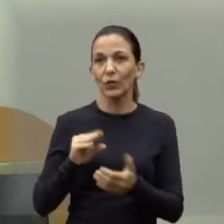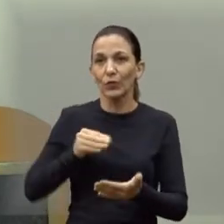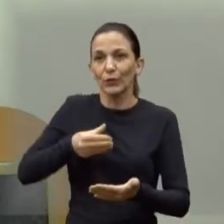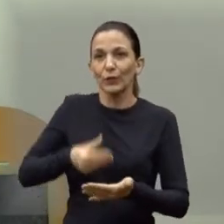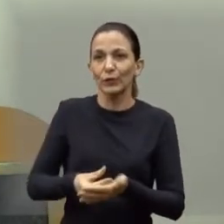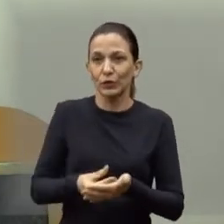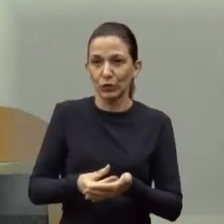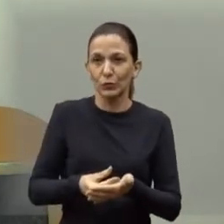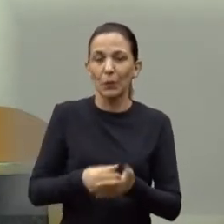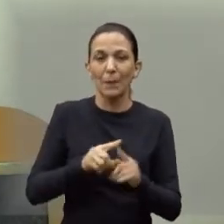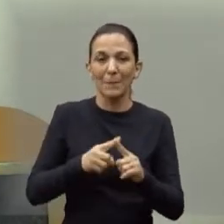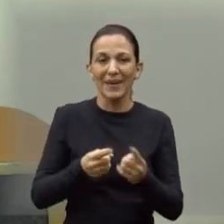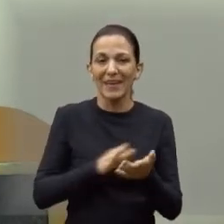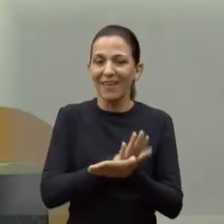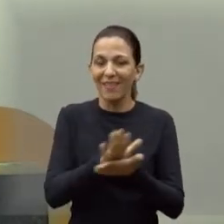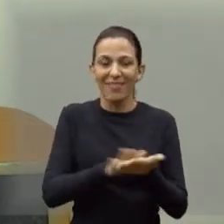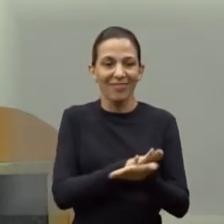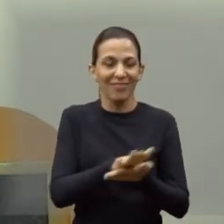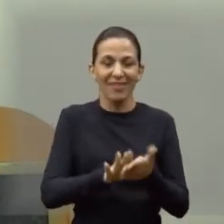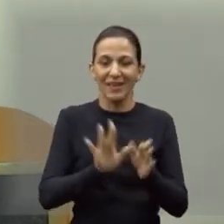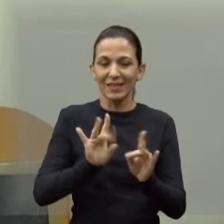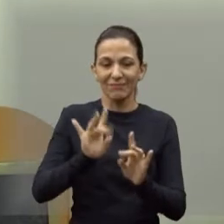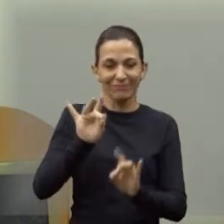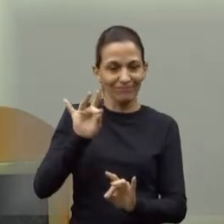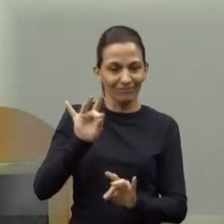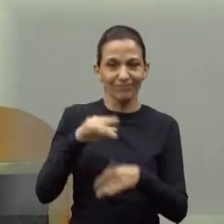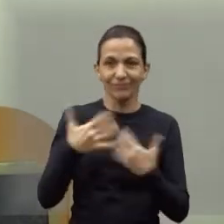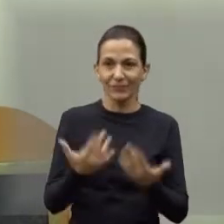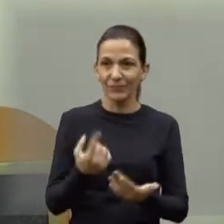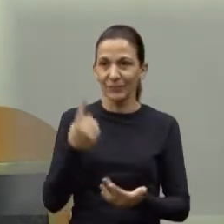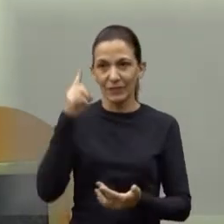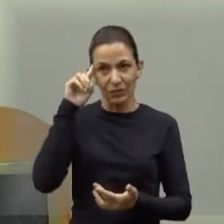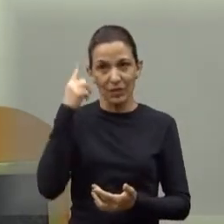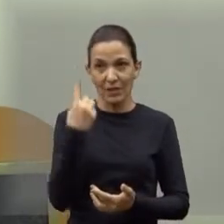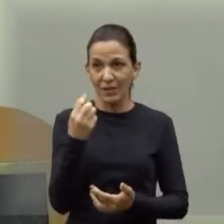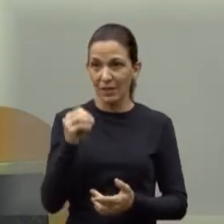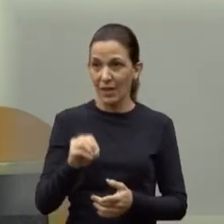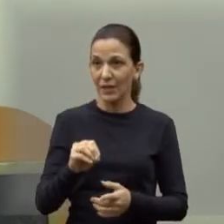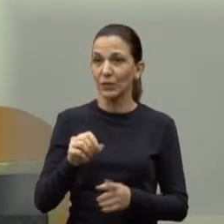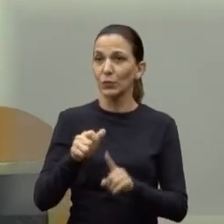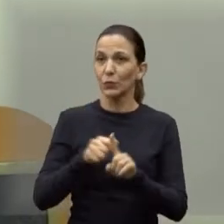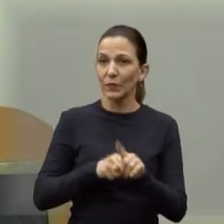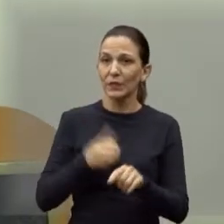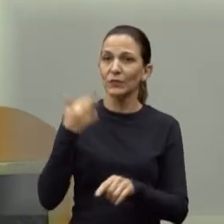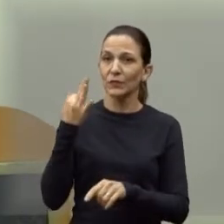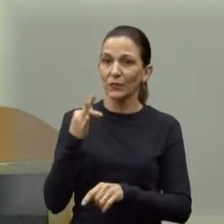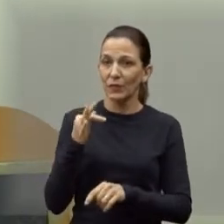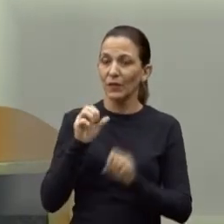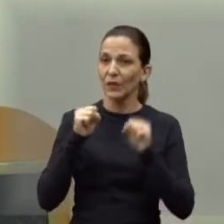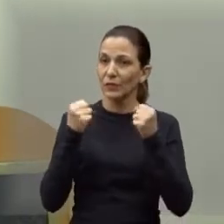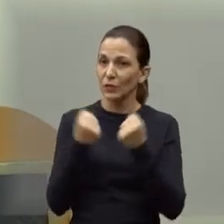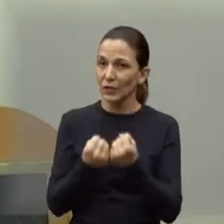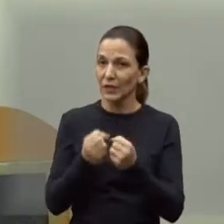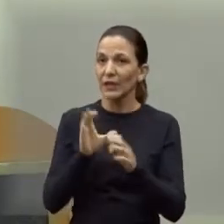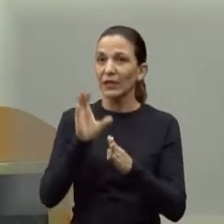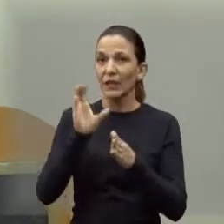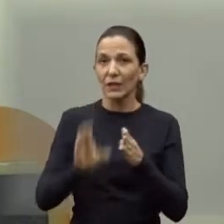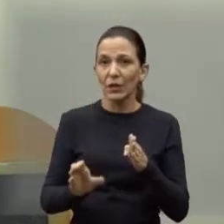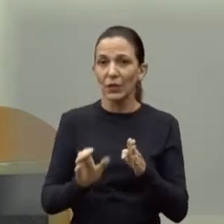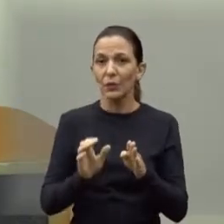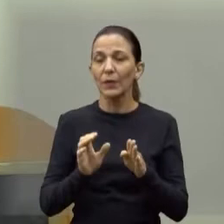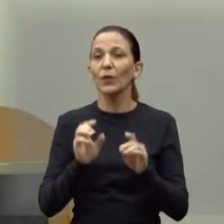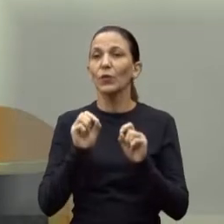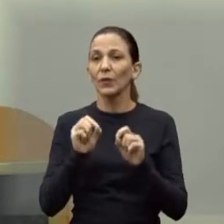investido, mas nenhum tipo de especificação. No dia 10 de fevereiro, a própria assessoria da Câmara faz uma matéria e diz